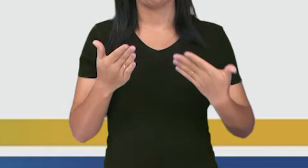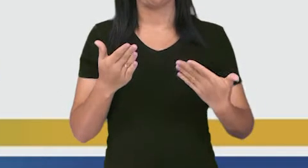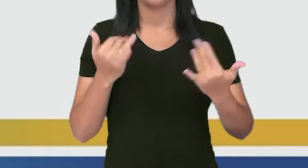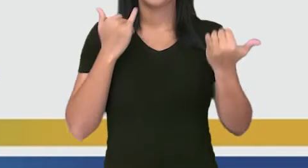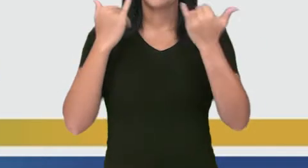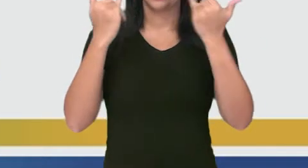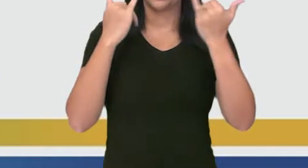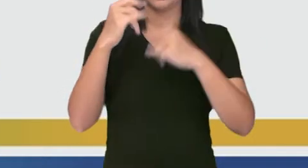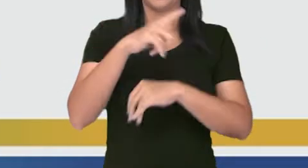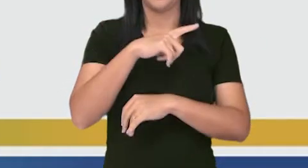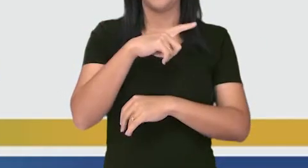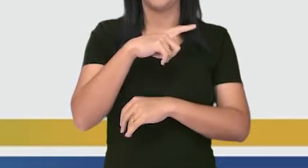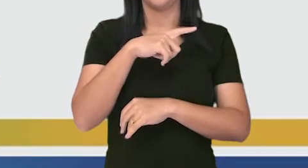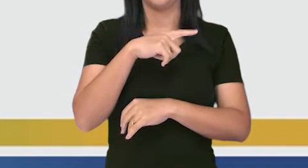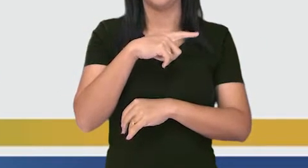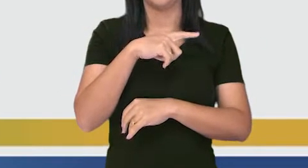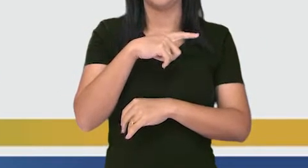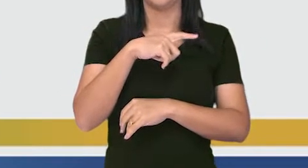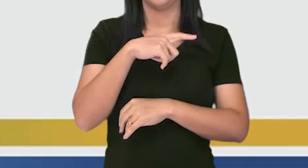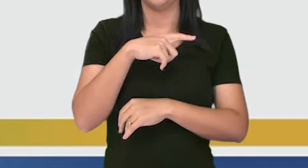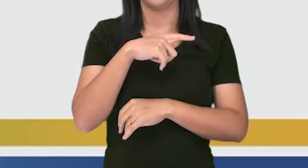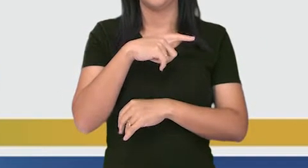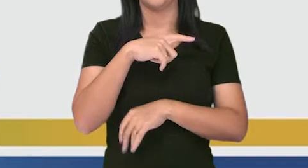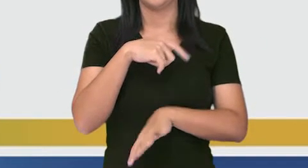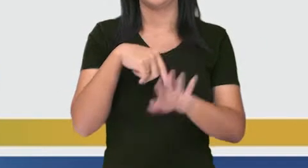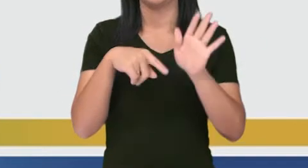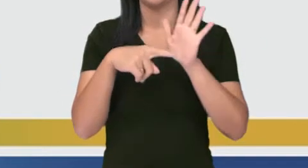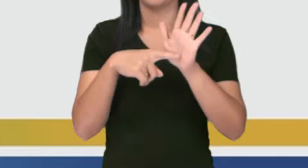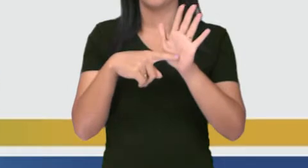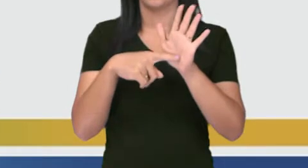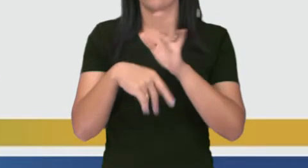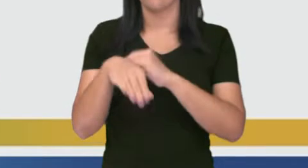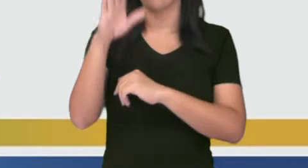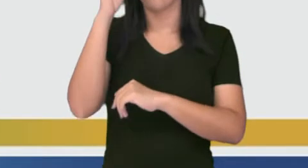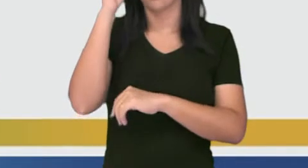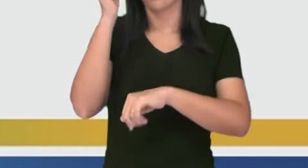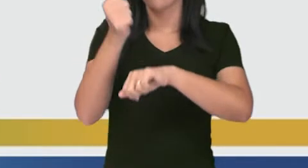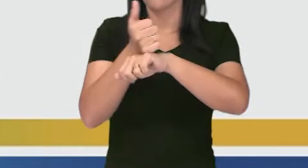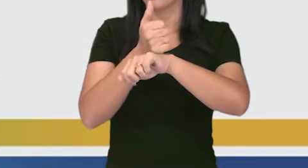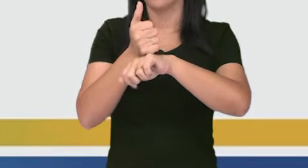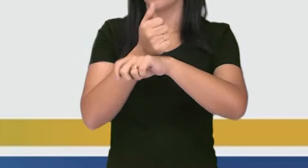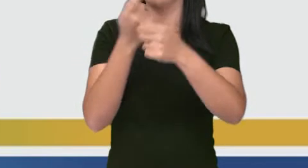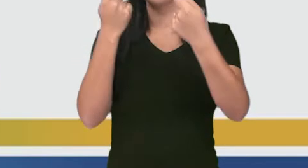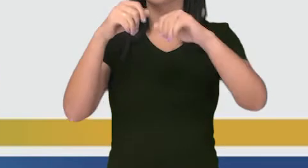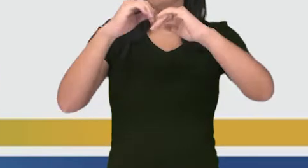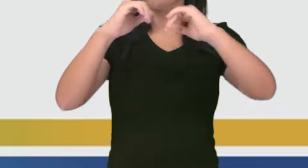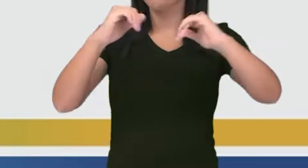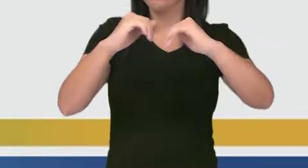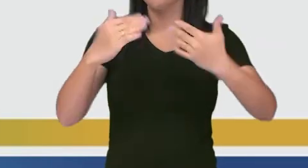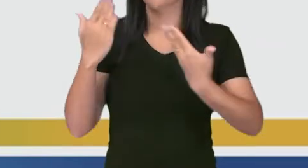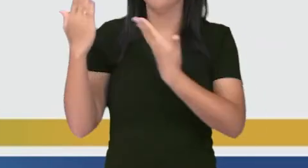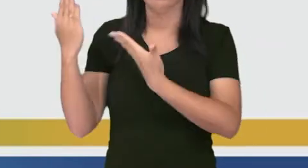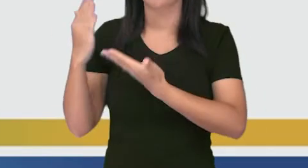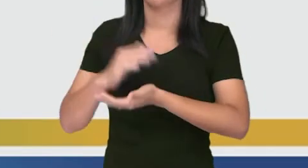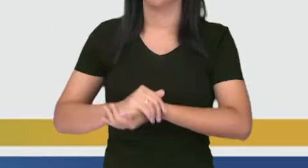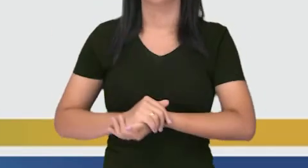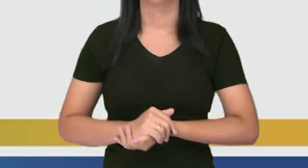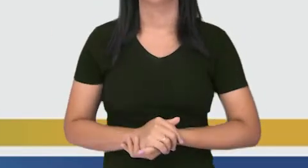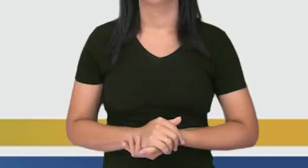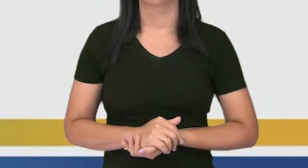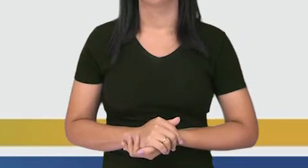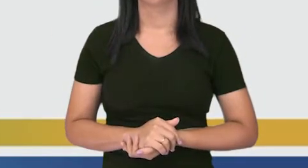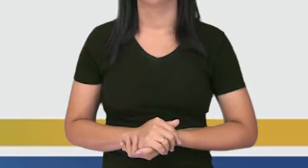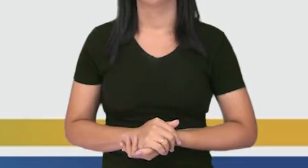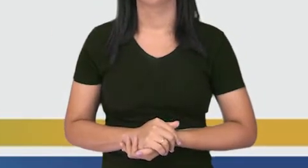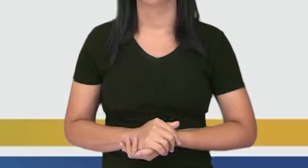dados de um indicador de interesse para a qualidade pode ser divididos em